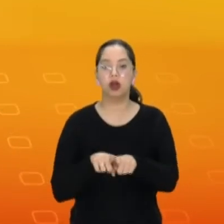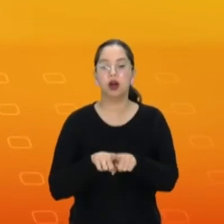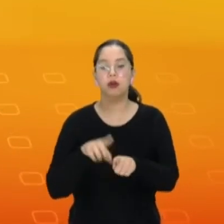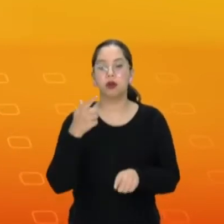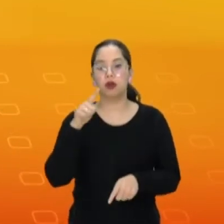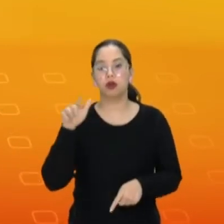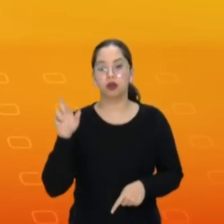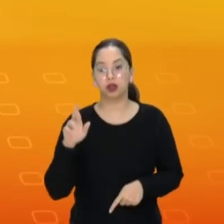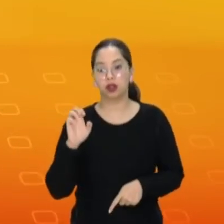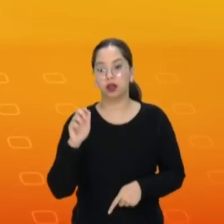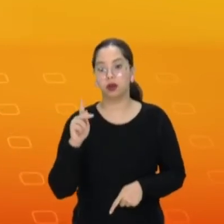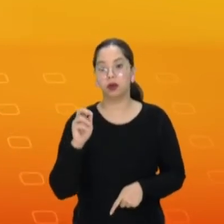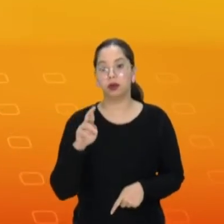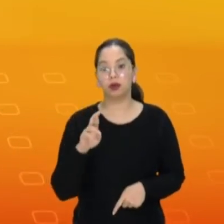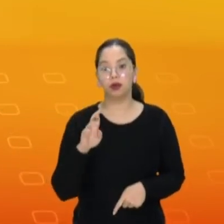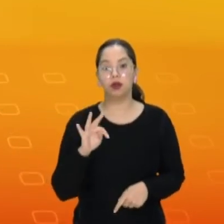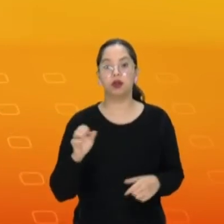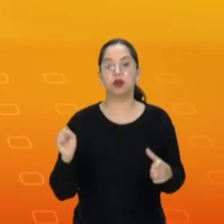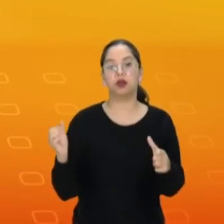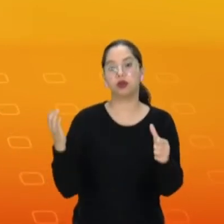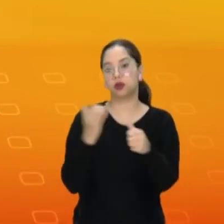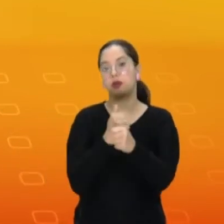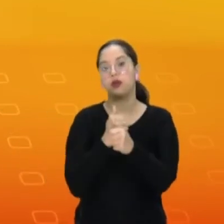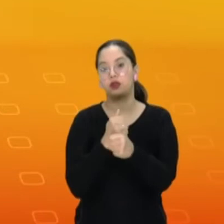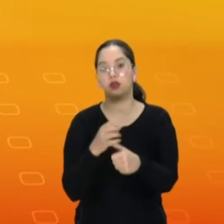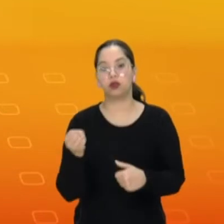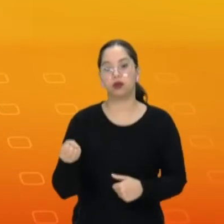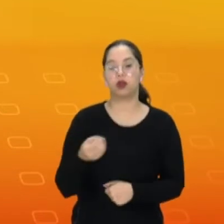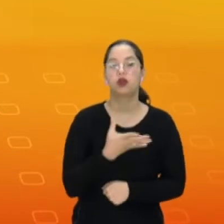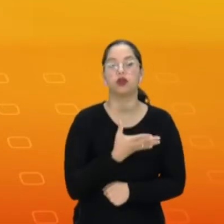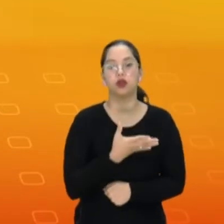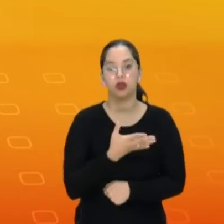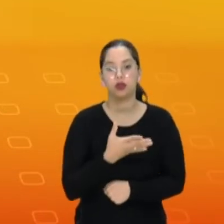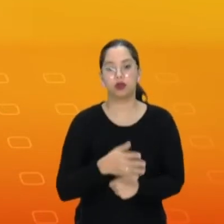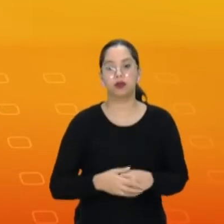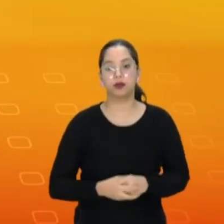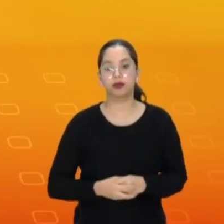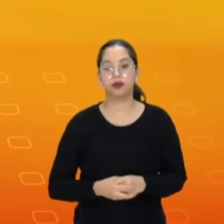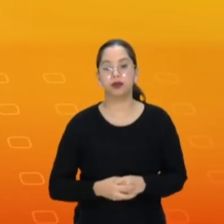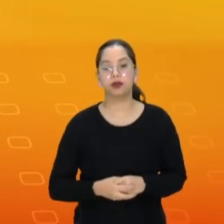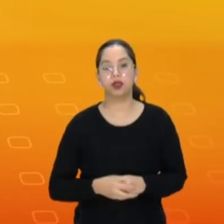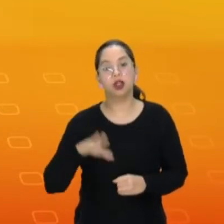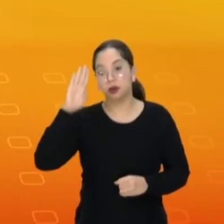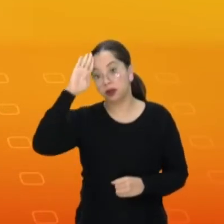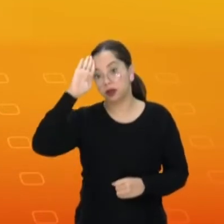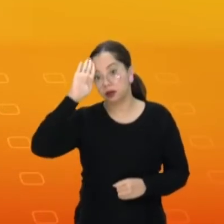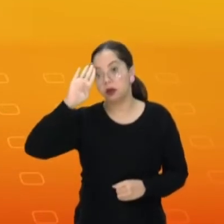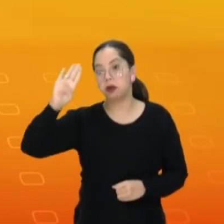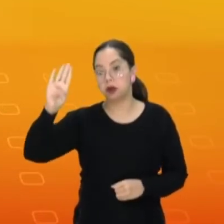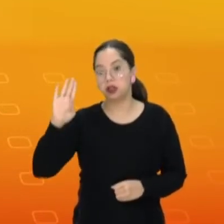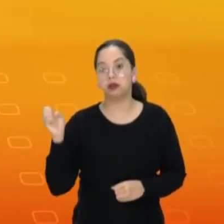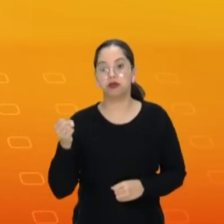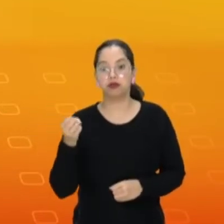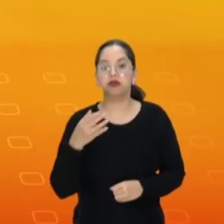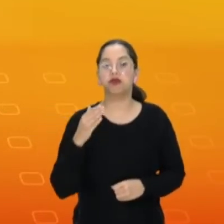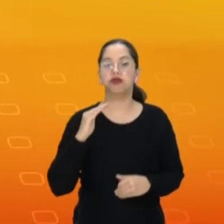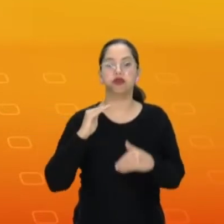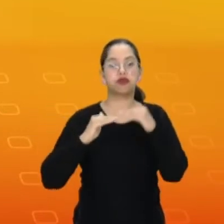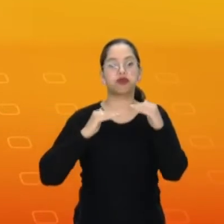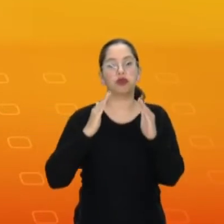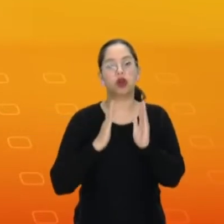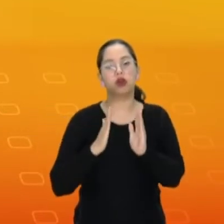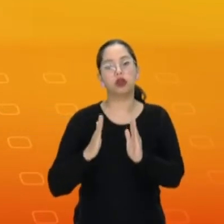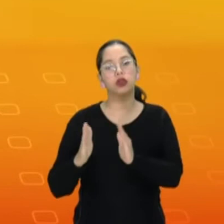substituindo minha solução por uma solução Nova em Cláudio efetivamente uma uma modernização da infraestrutura tá